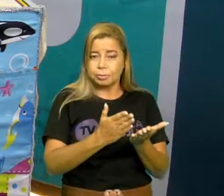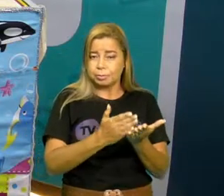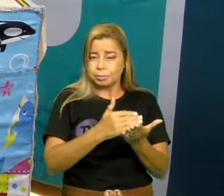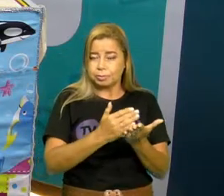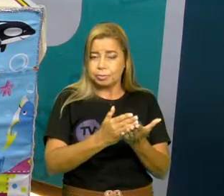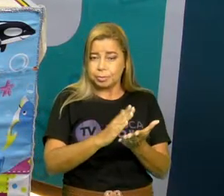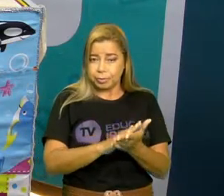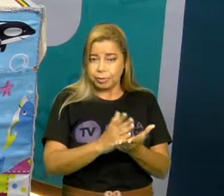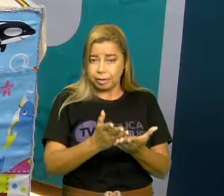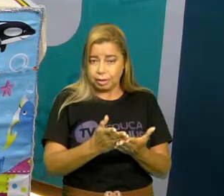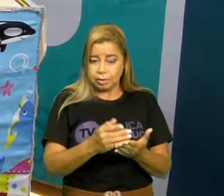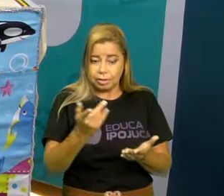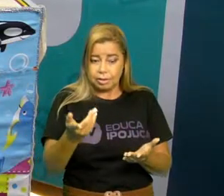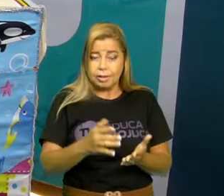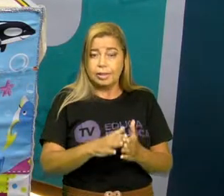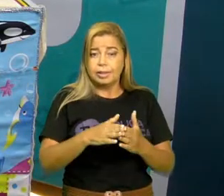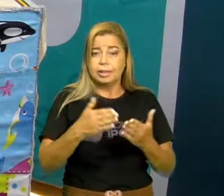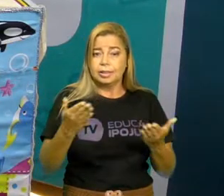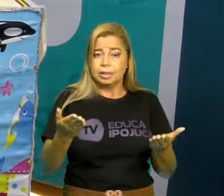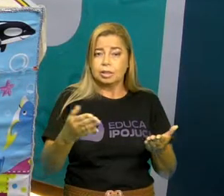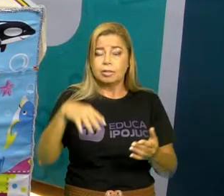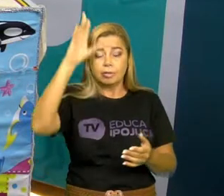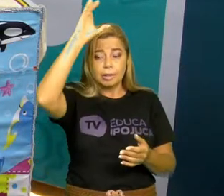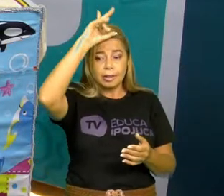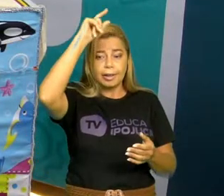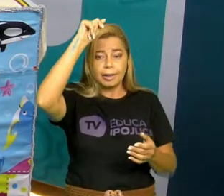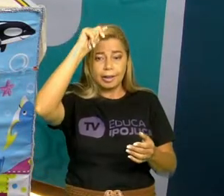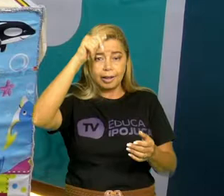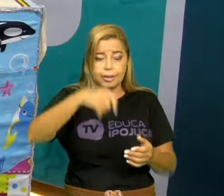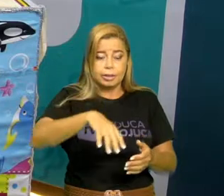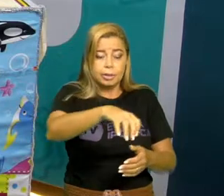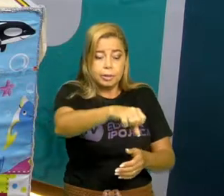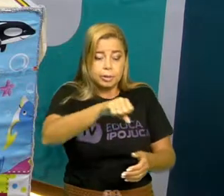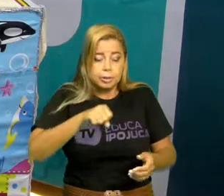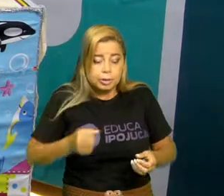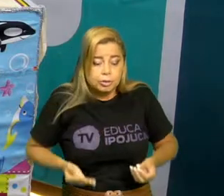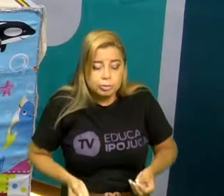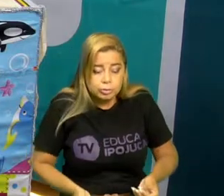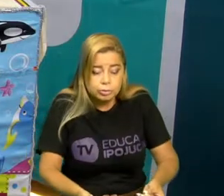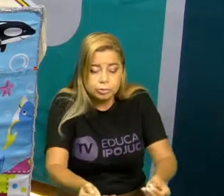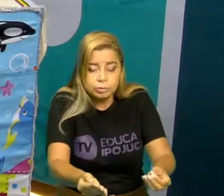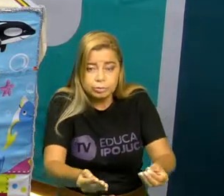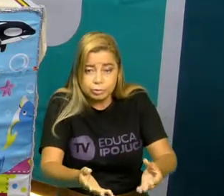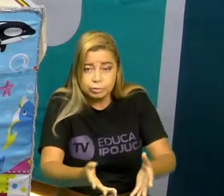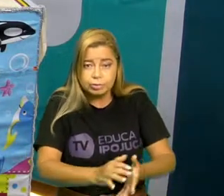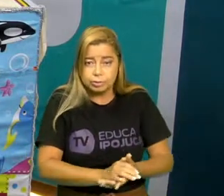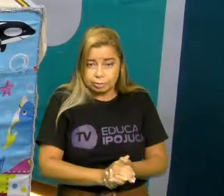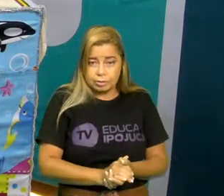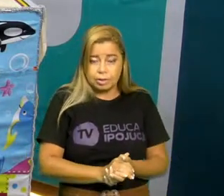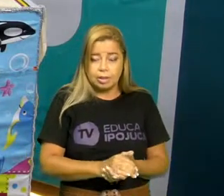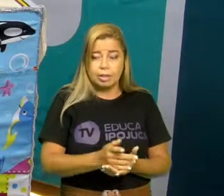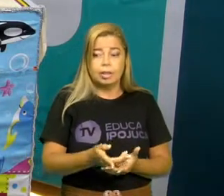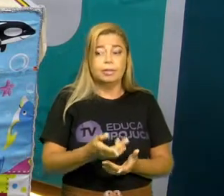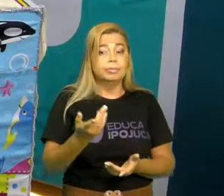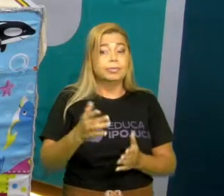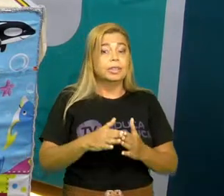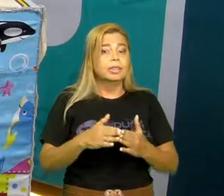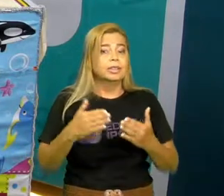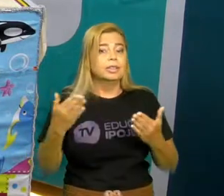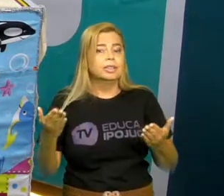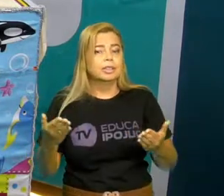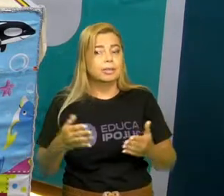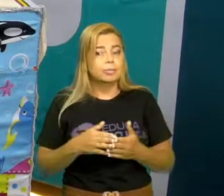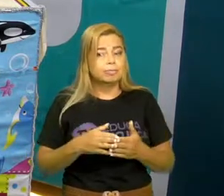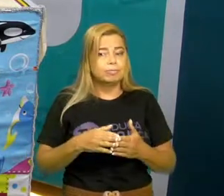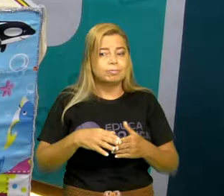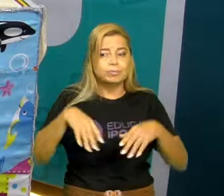a galinha estava laçando. Até eu tô sentindo o cheiro. O que tu acha que aconteceu, leiturinha? Tudinho quis comer do